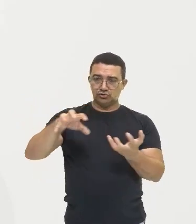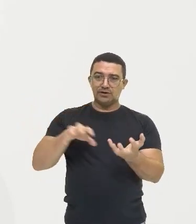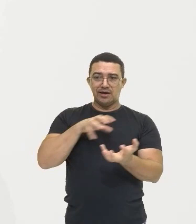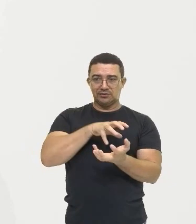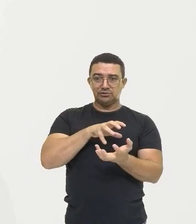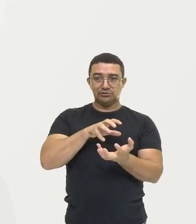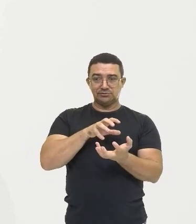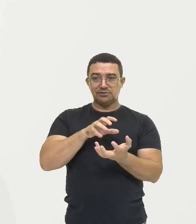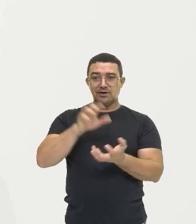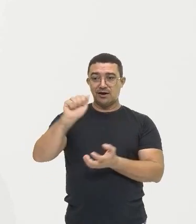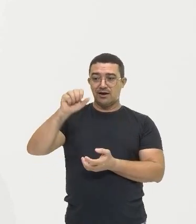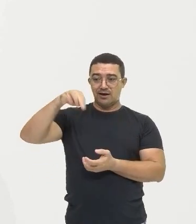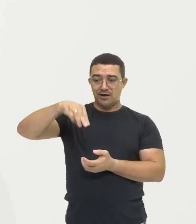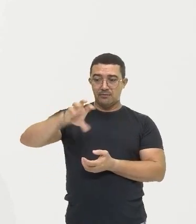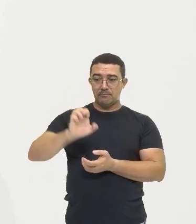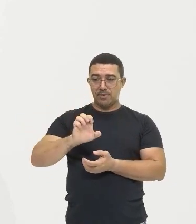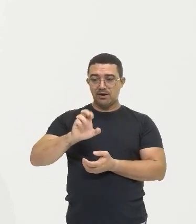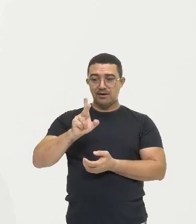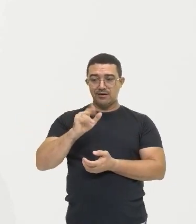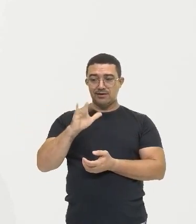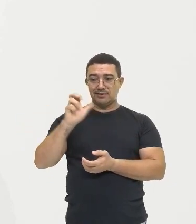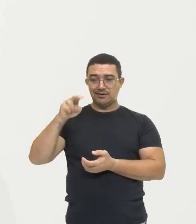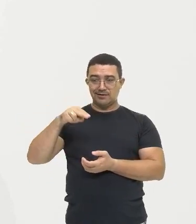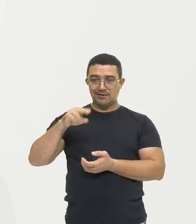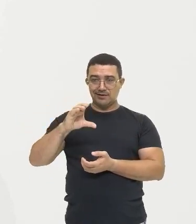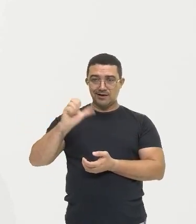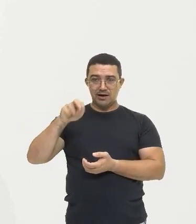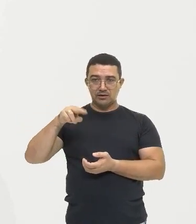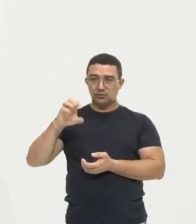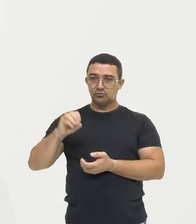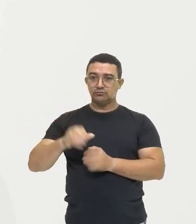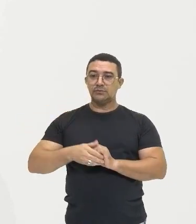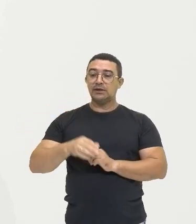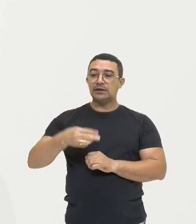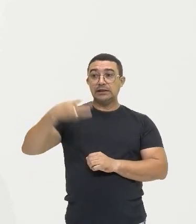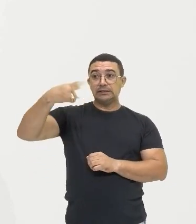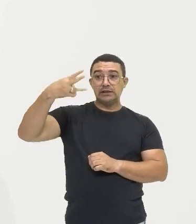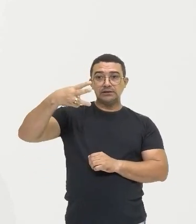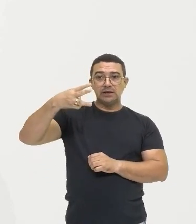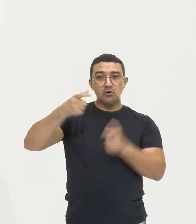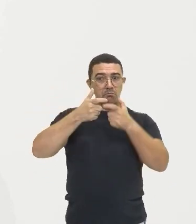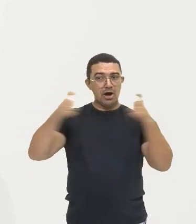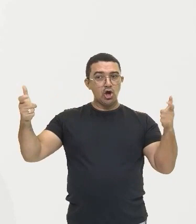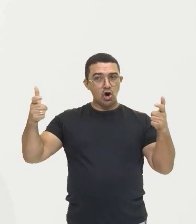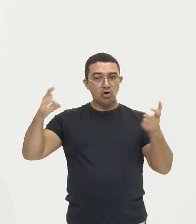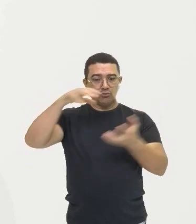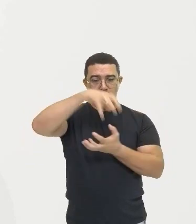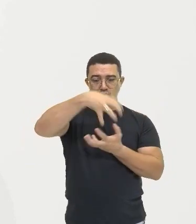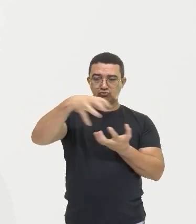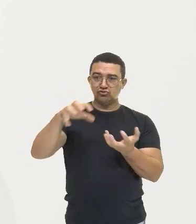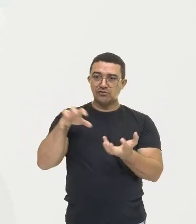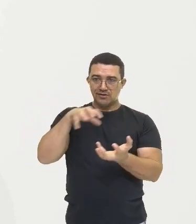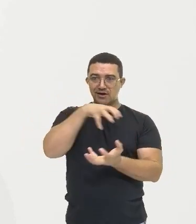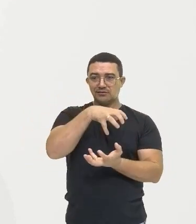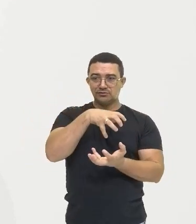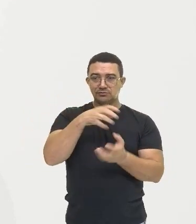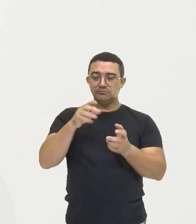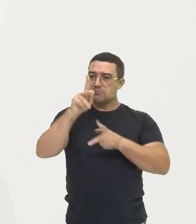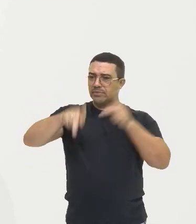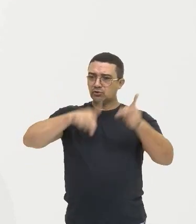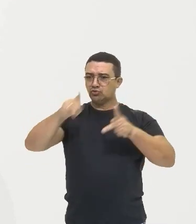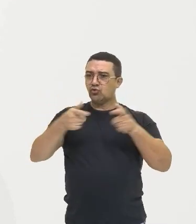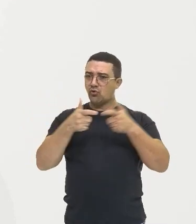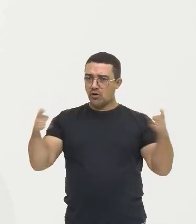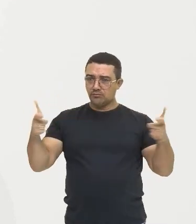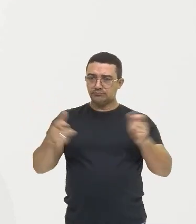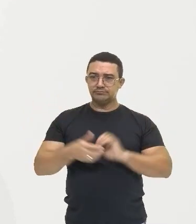934,3 milhões de habitantes. É o terceiro continente mais populoso do mundo e essa quantidade de